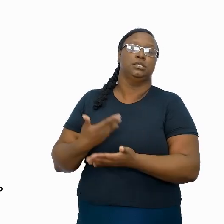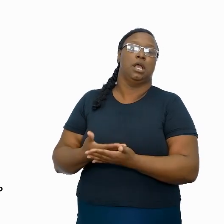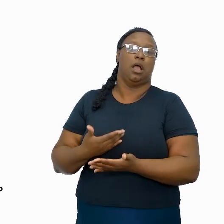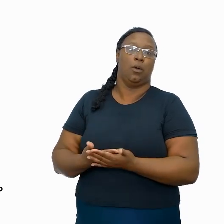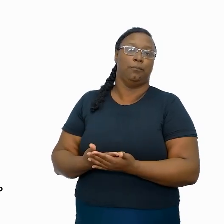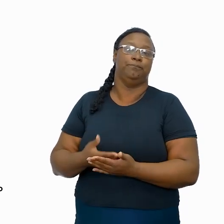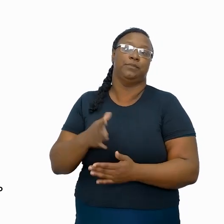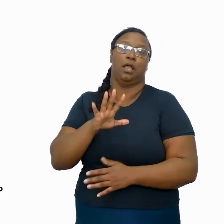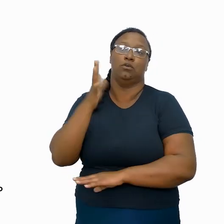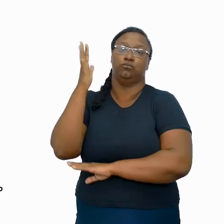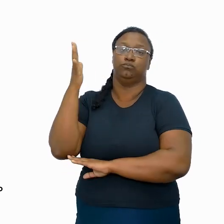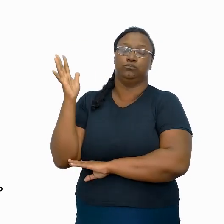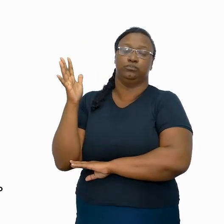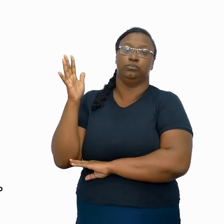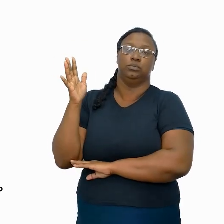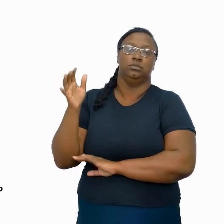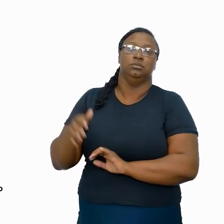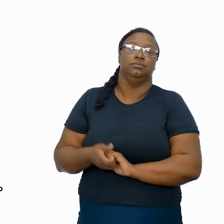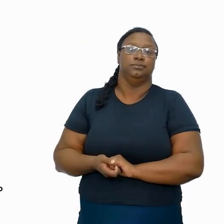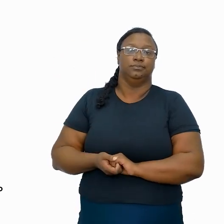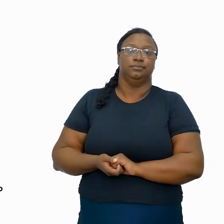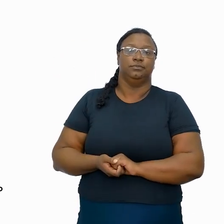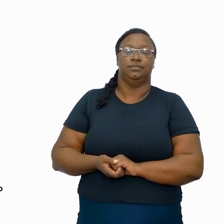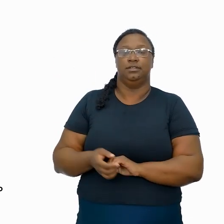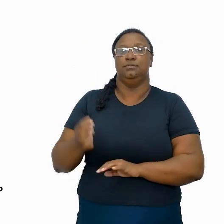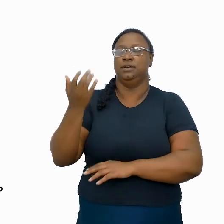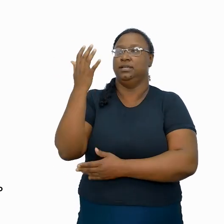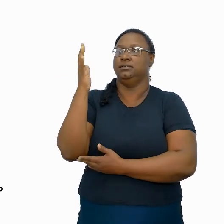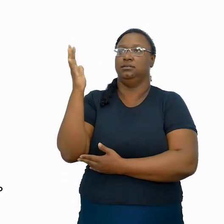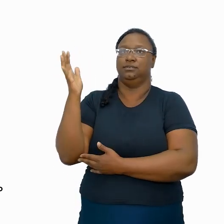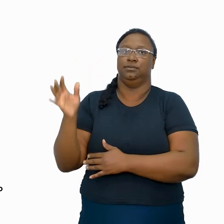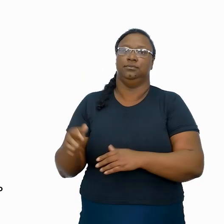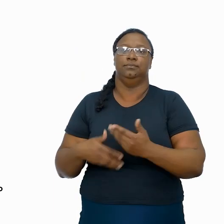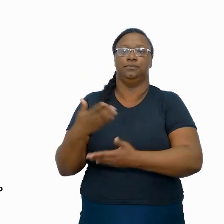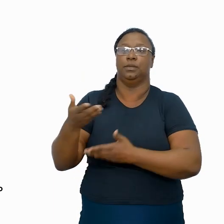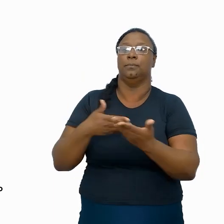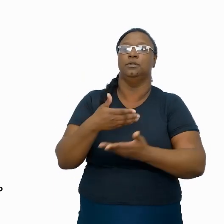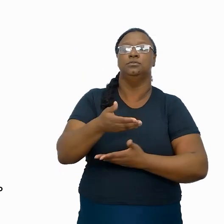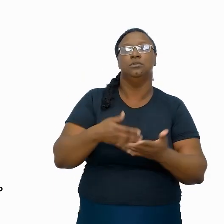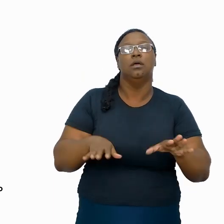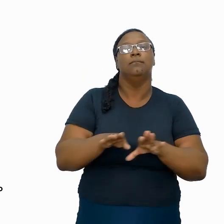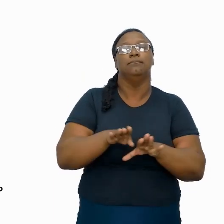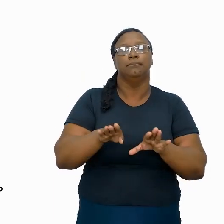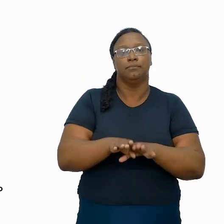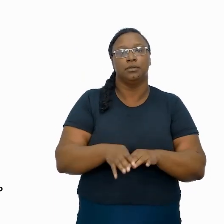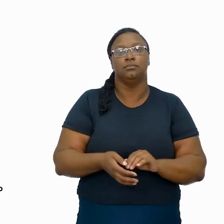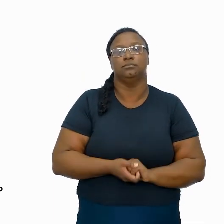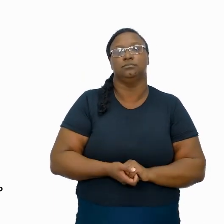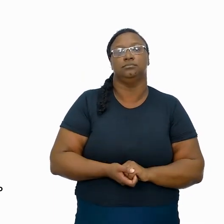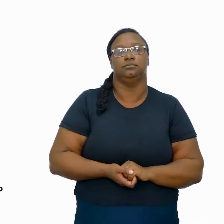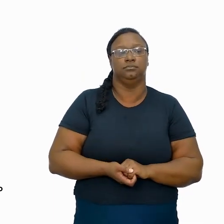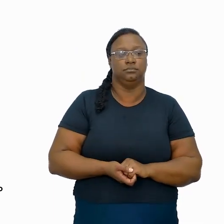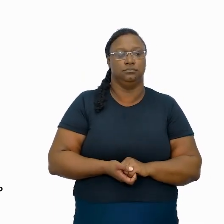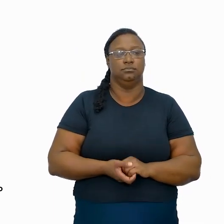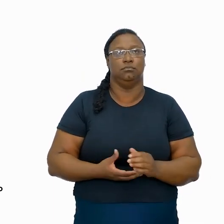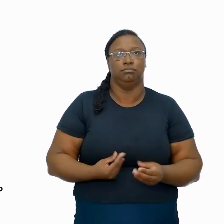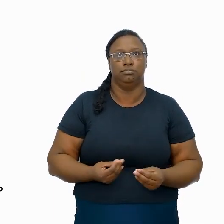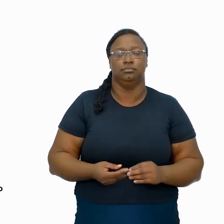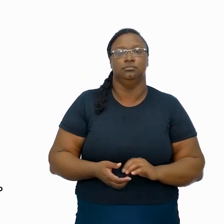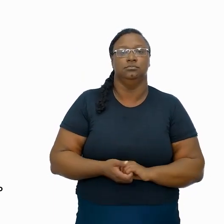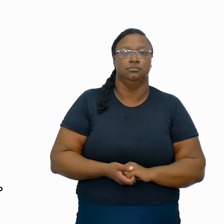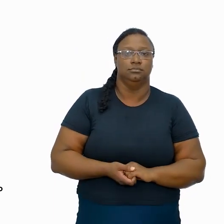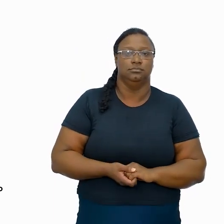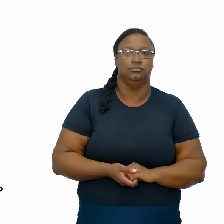natureza, é só recompartilhar com a gente também. É uma ferramenta interessante aqui na região,